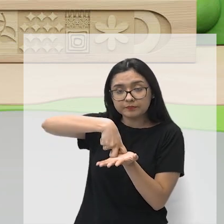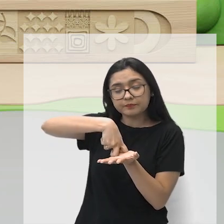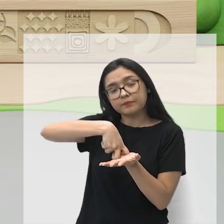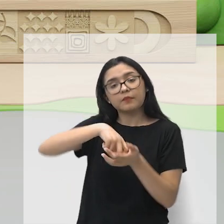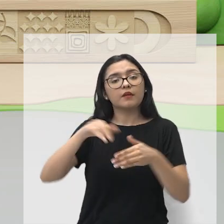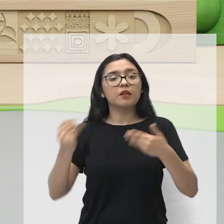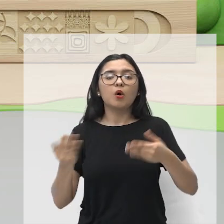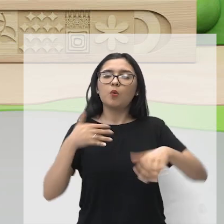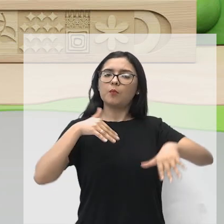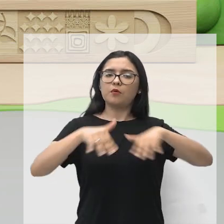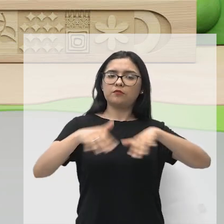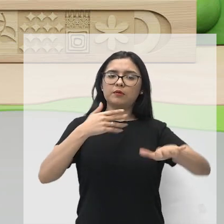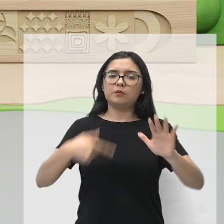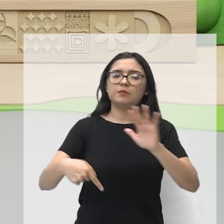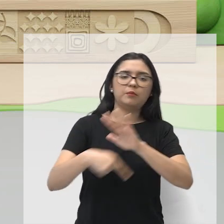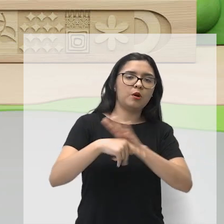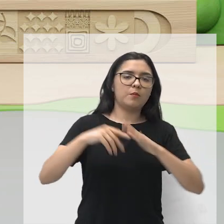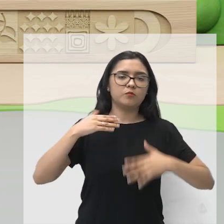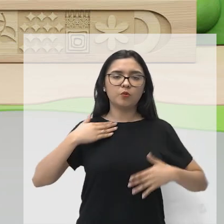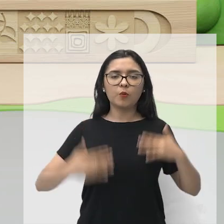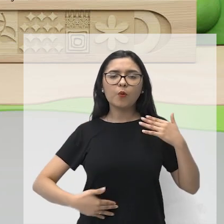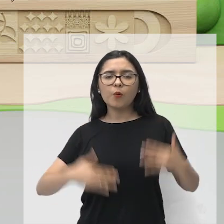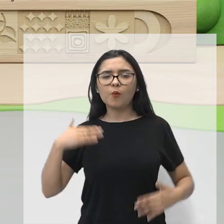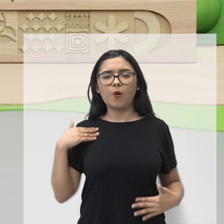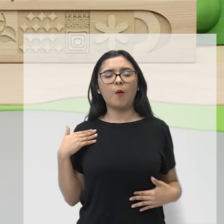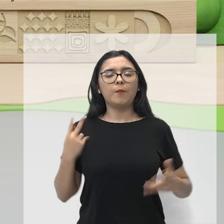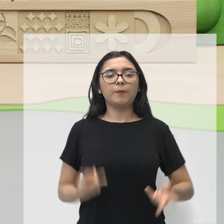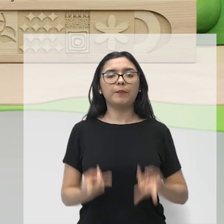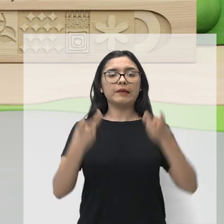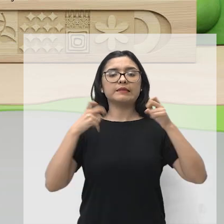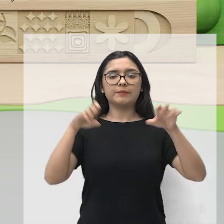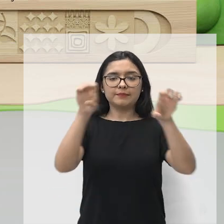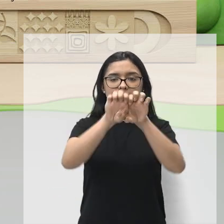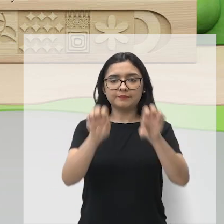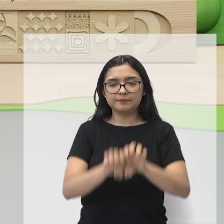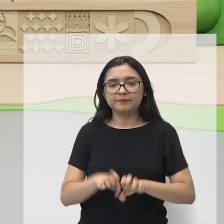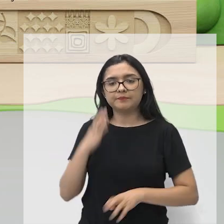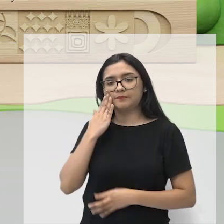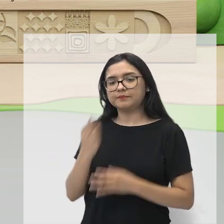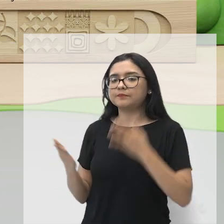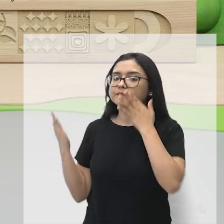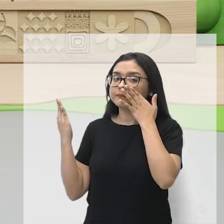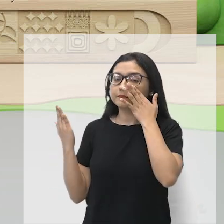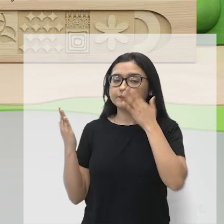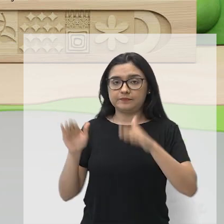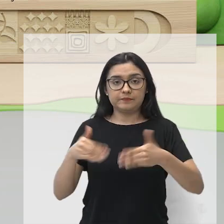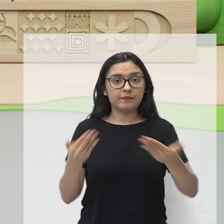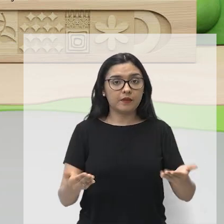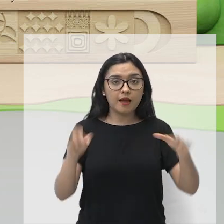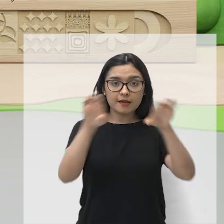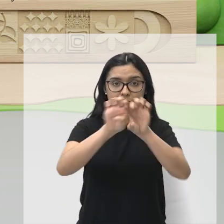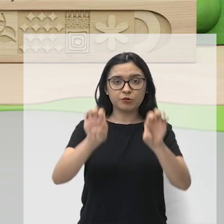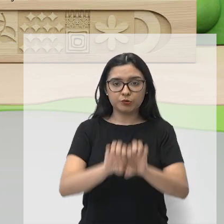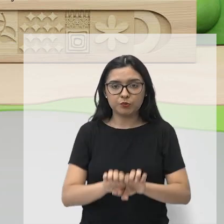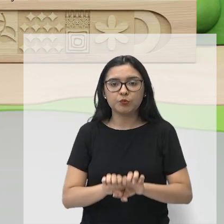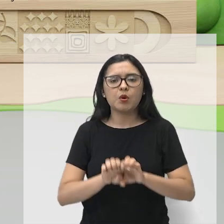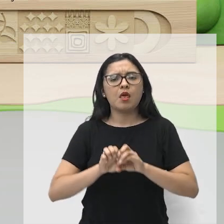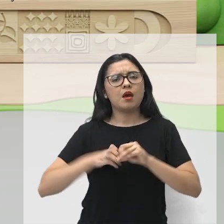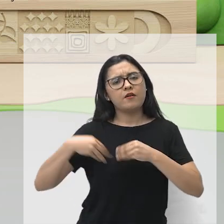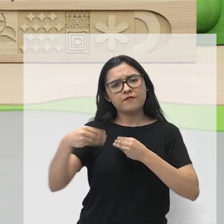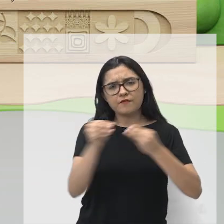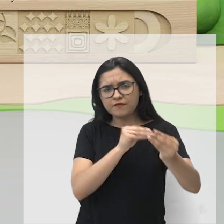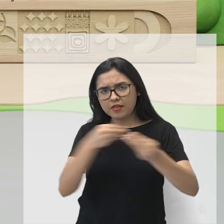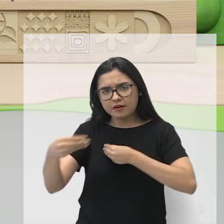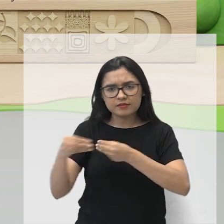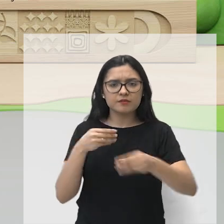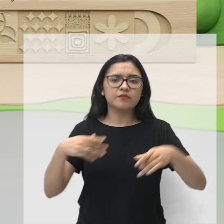os nossos movimentos. Observem essa estrutura. Essa estrutura flexível